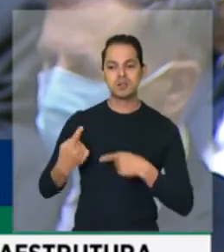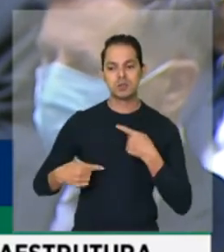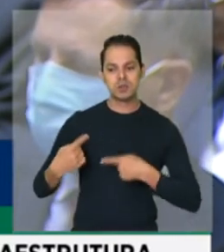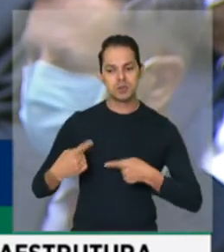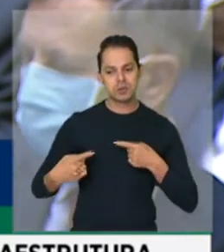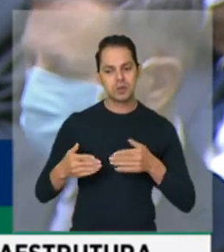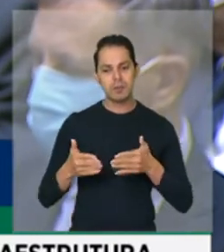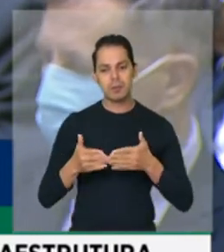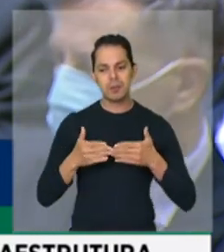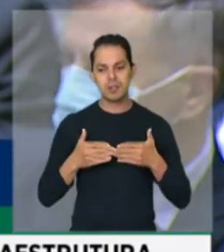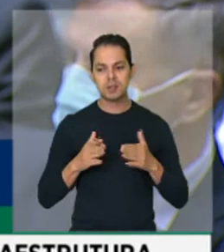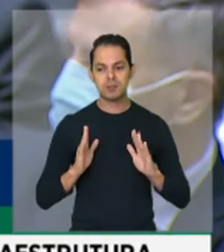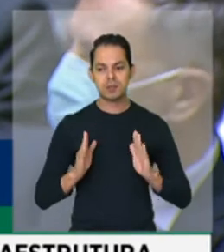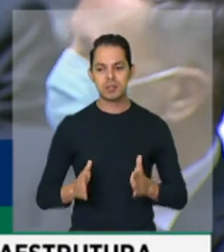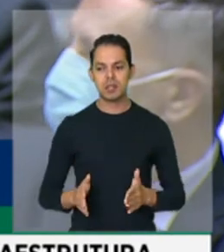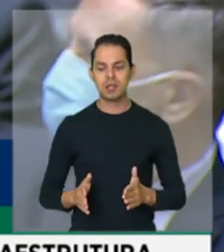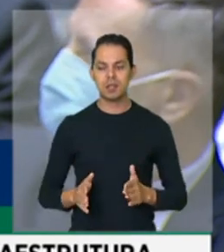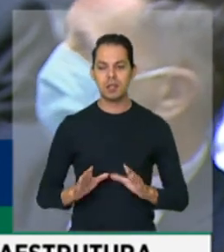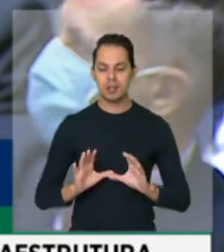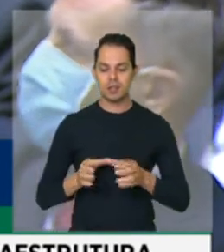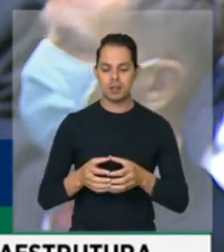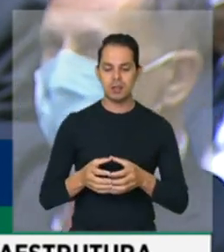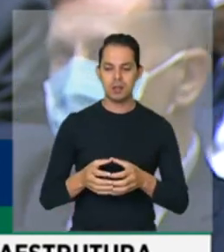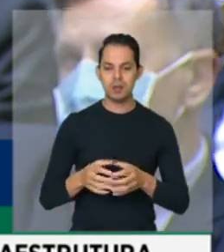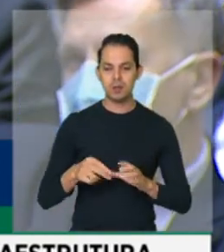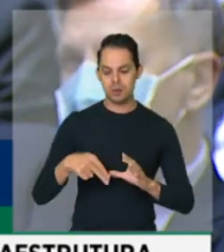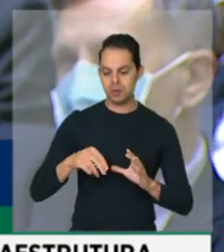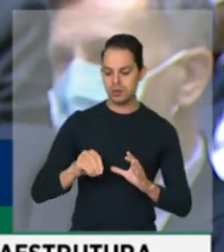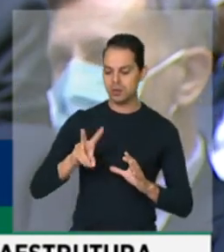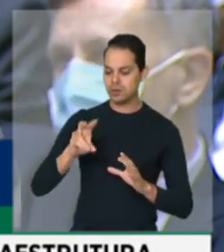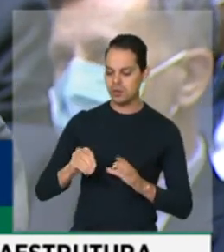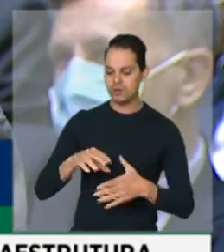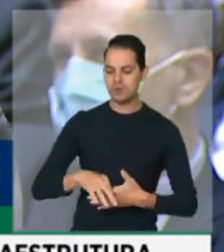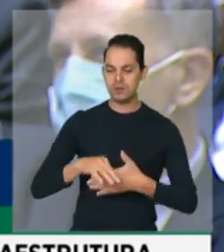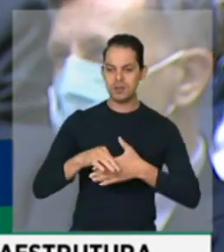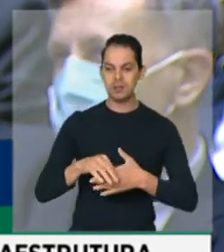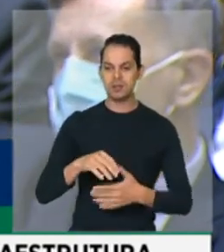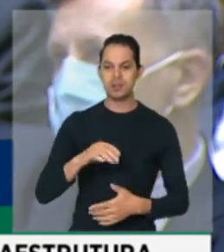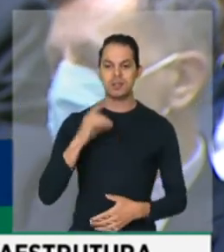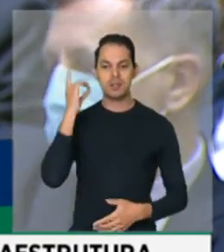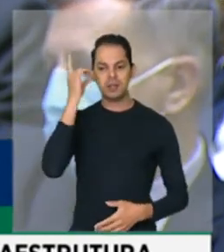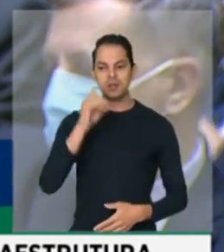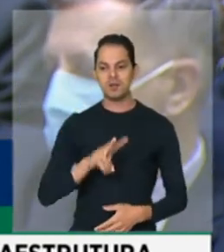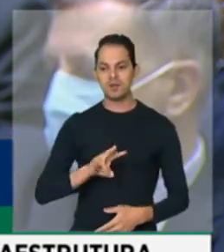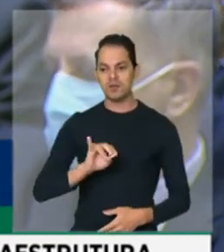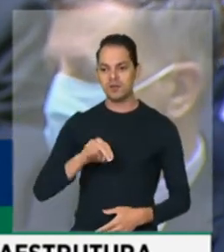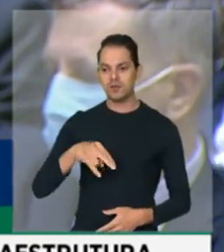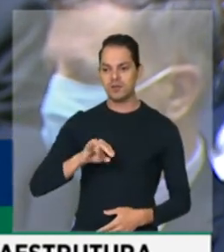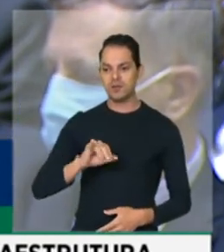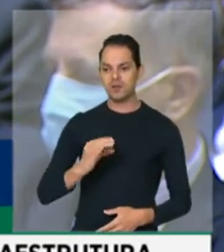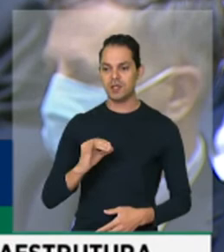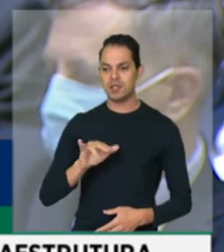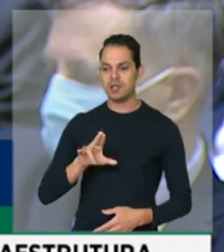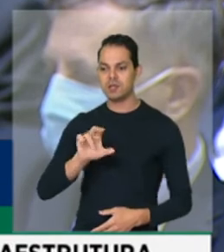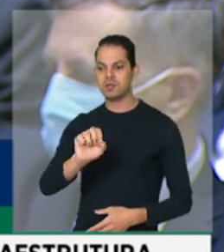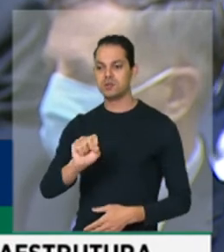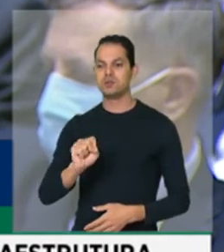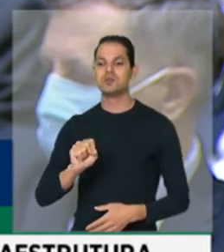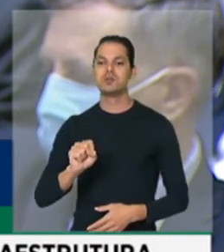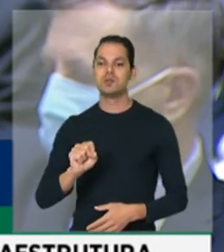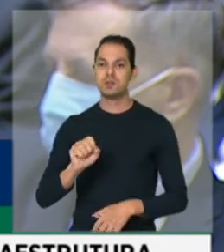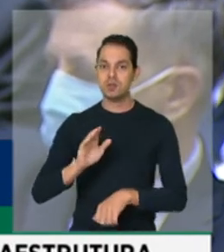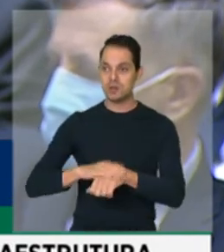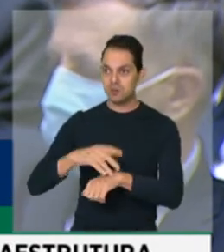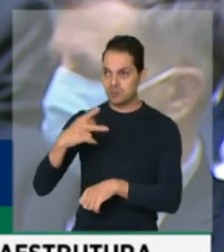feito, inclusive, em conjunto com o Novo, através do líder deputado Vinícius Poit. Prontamente o senhor